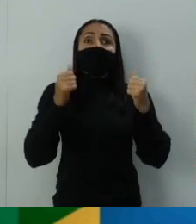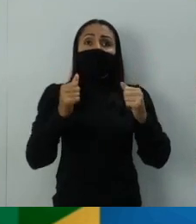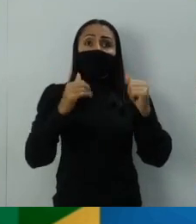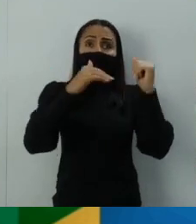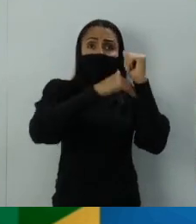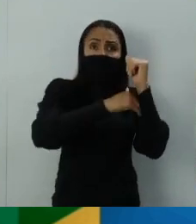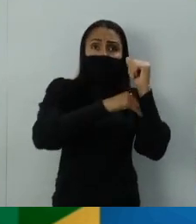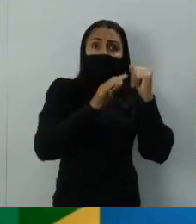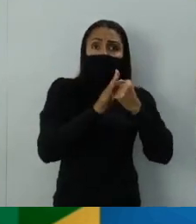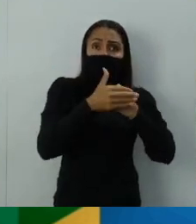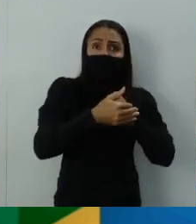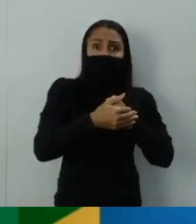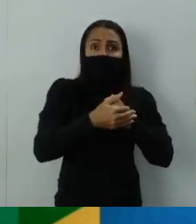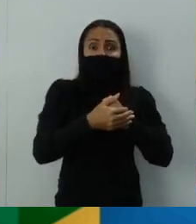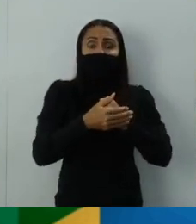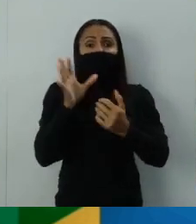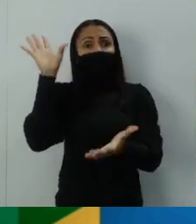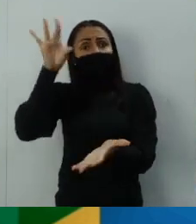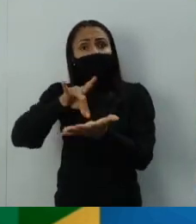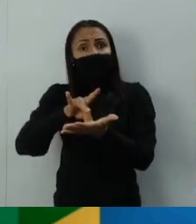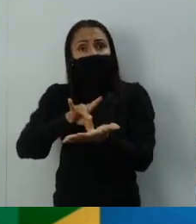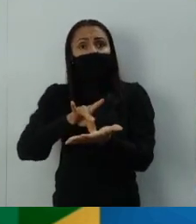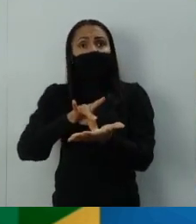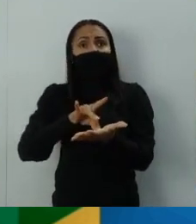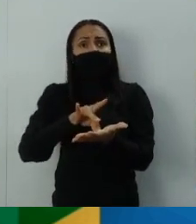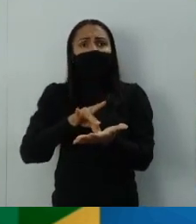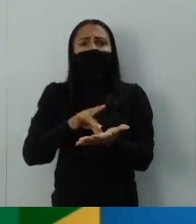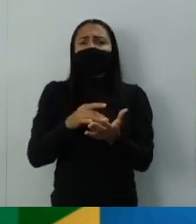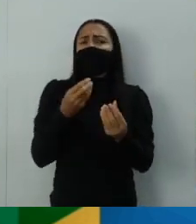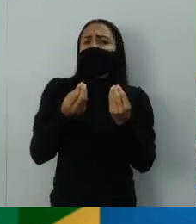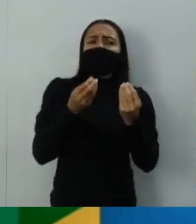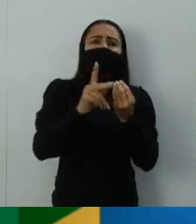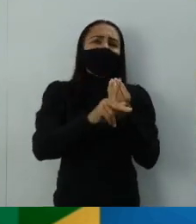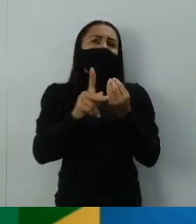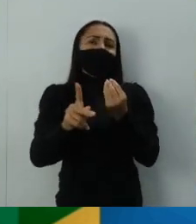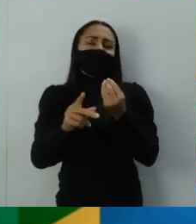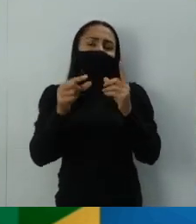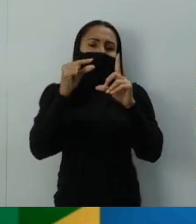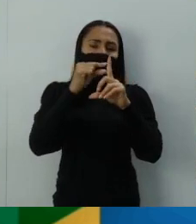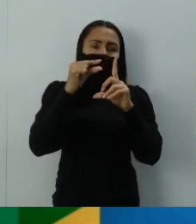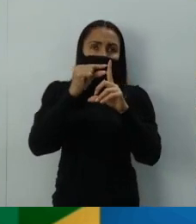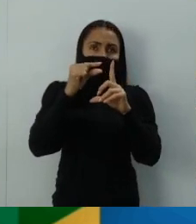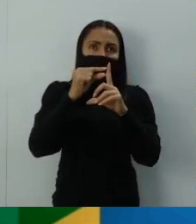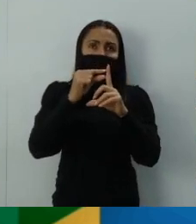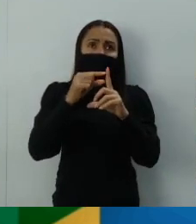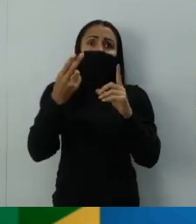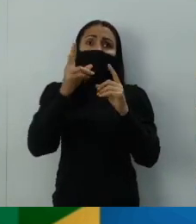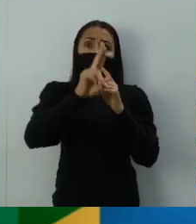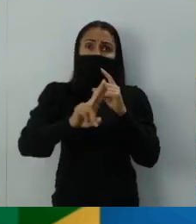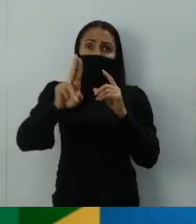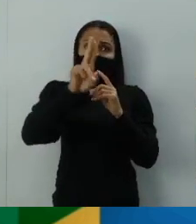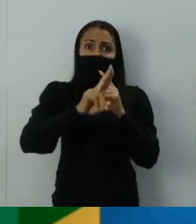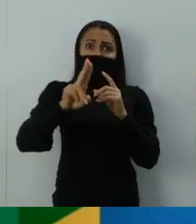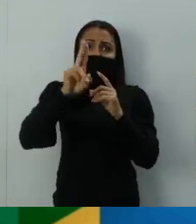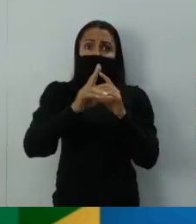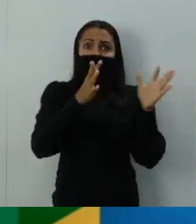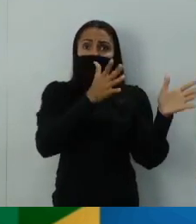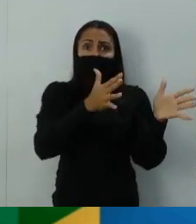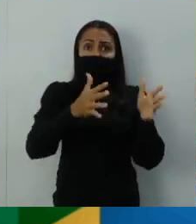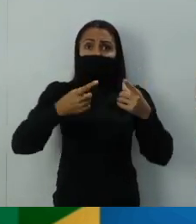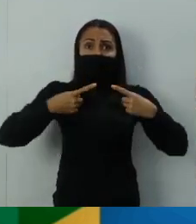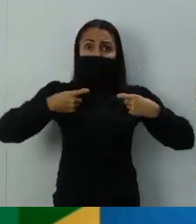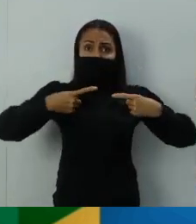Como assim? Essa palavra era muito utilizada durante o período da guerra, certo?